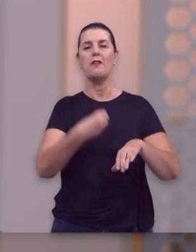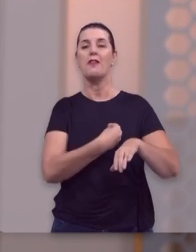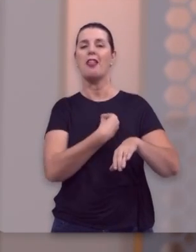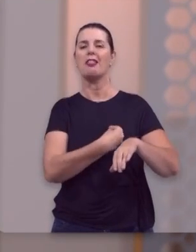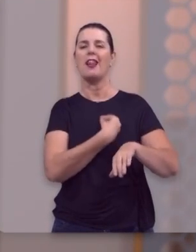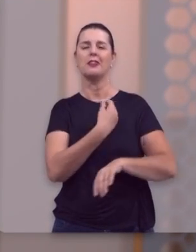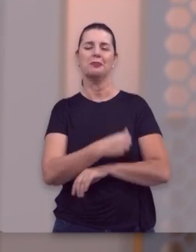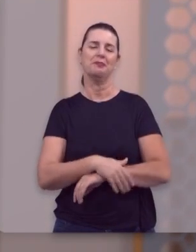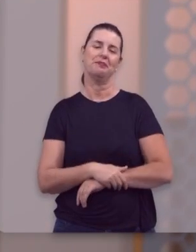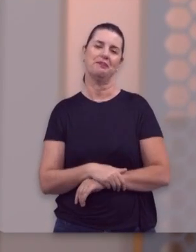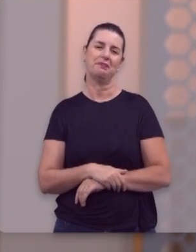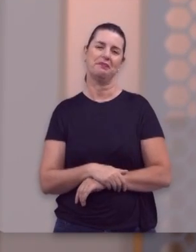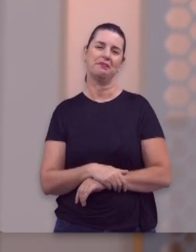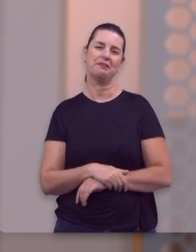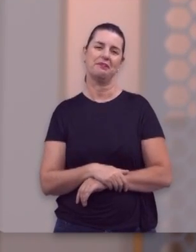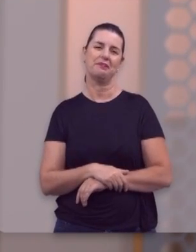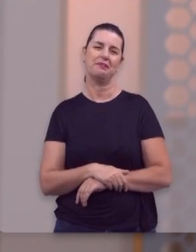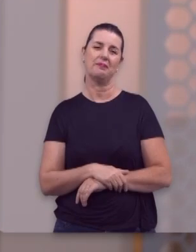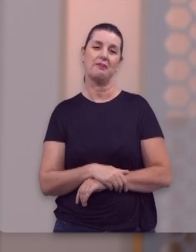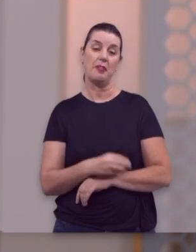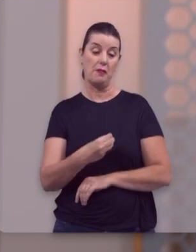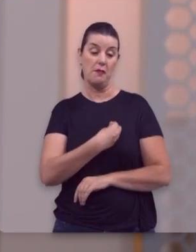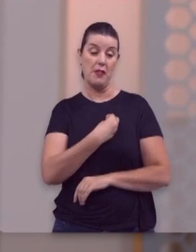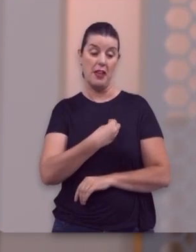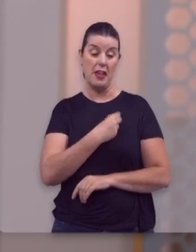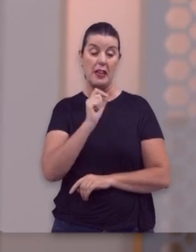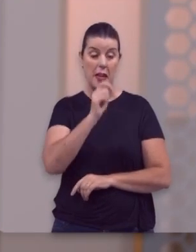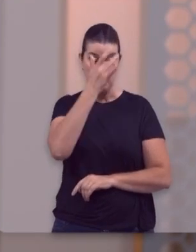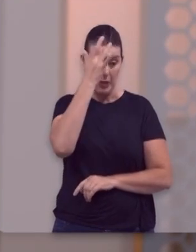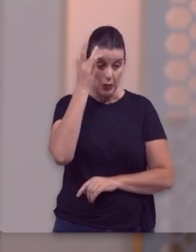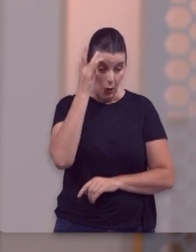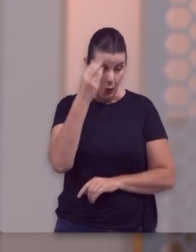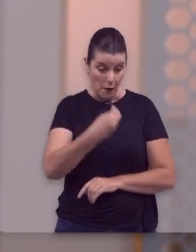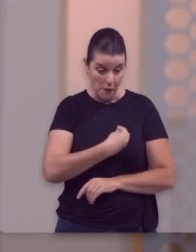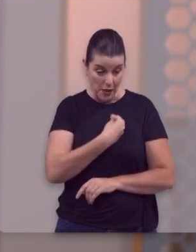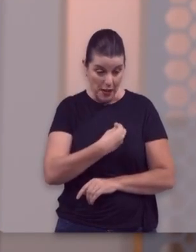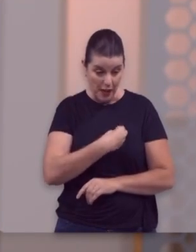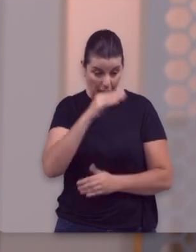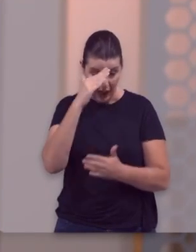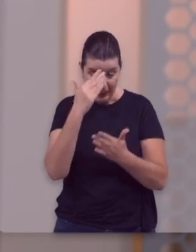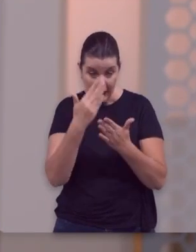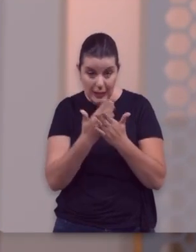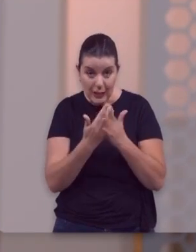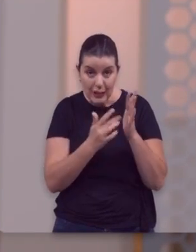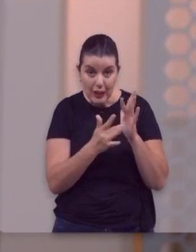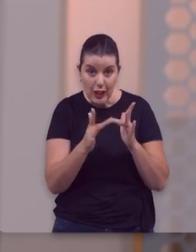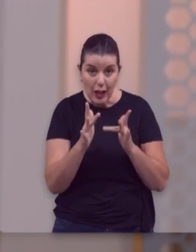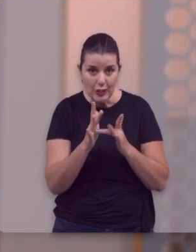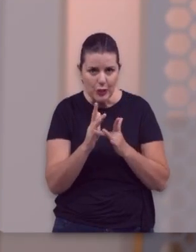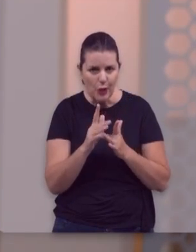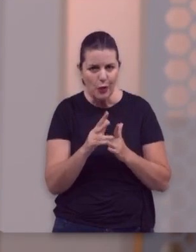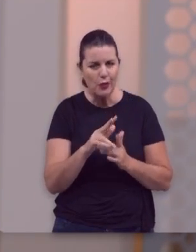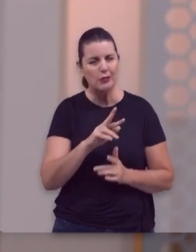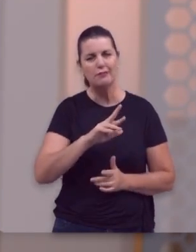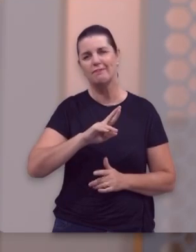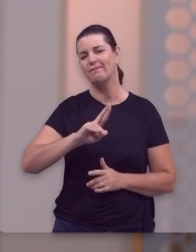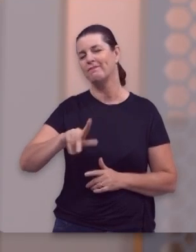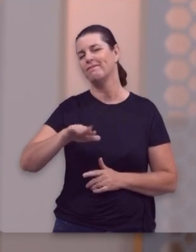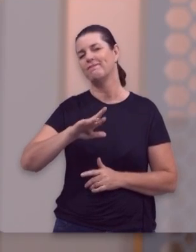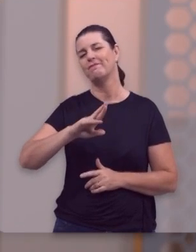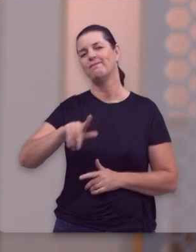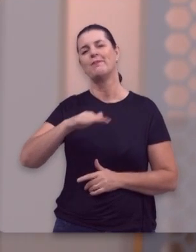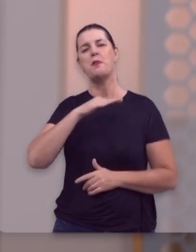vida. E aquele que vive e crê nele não morrerá eternamente. Passou da morte para a vida.